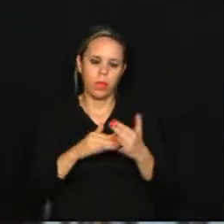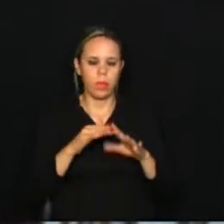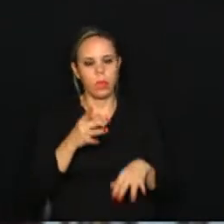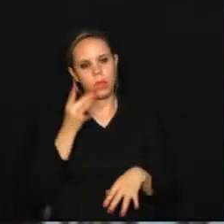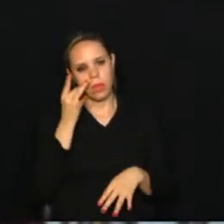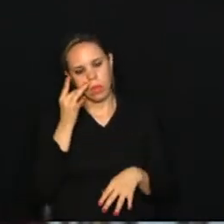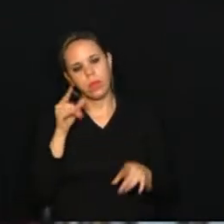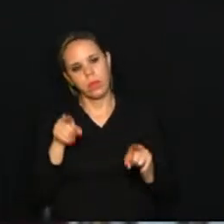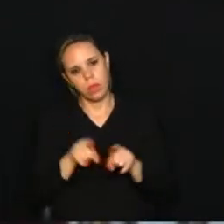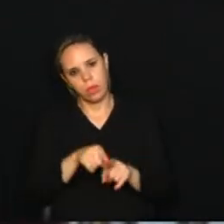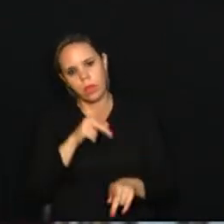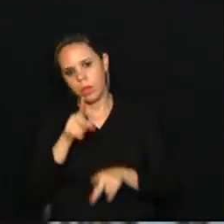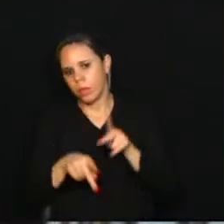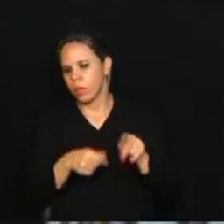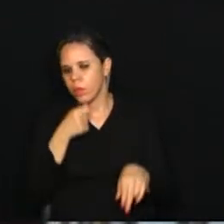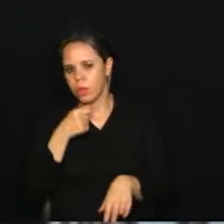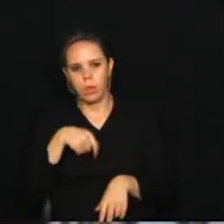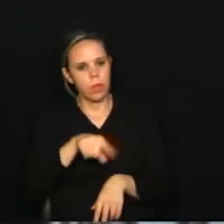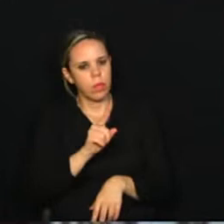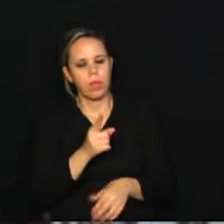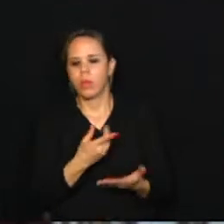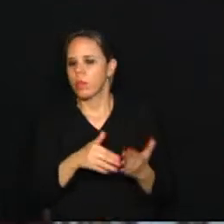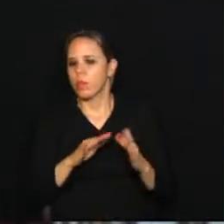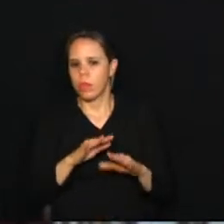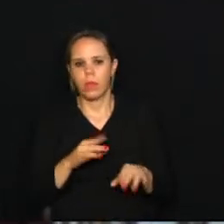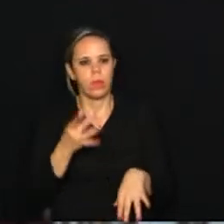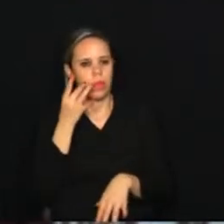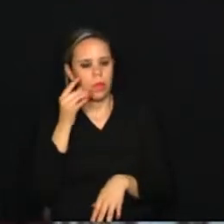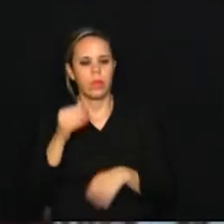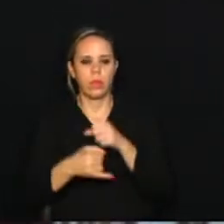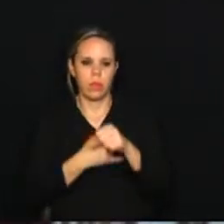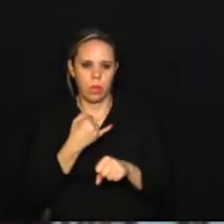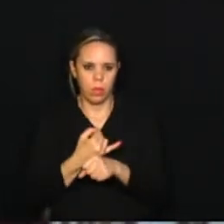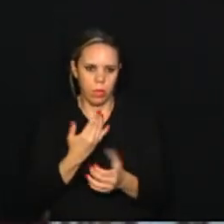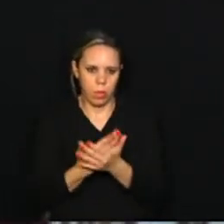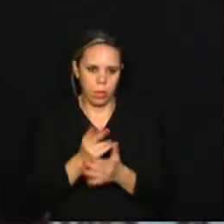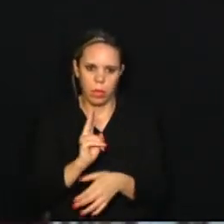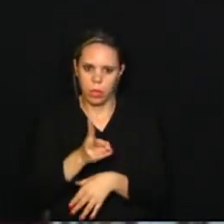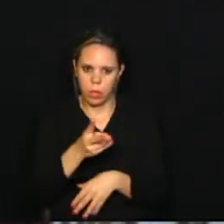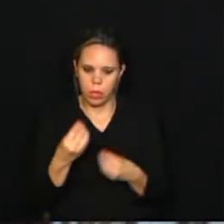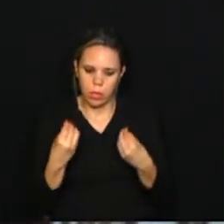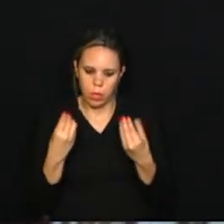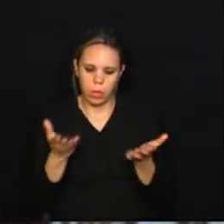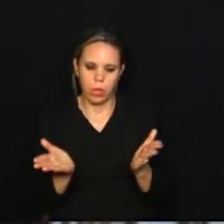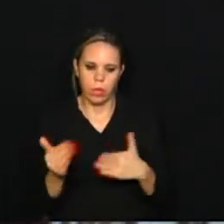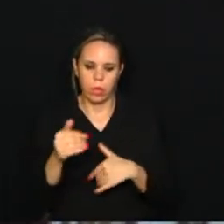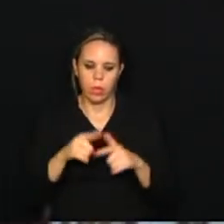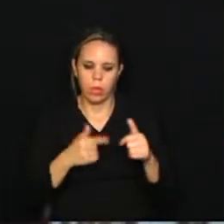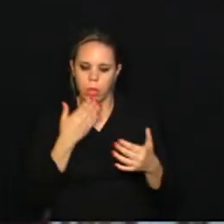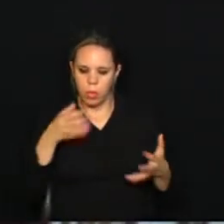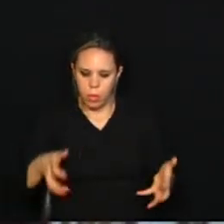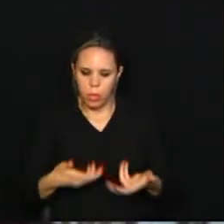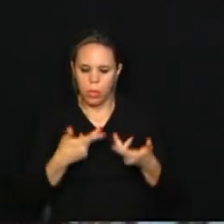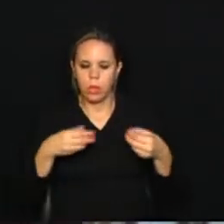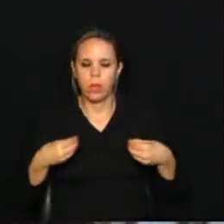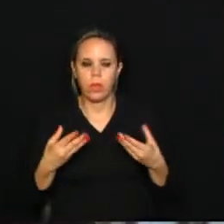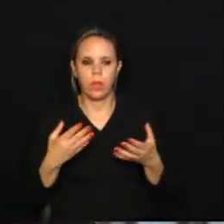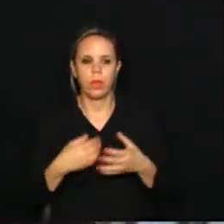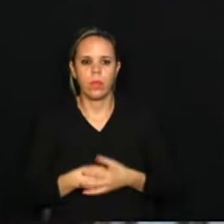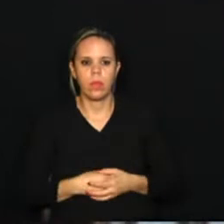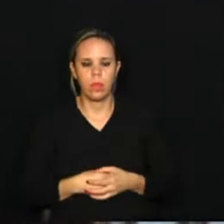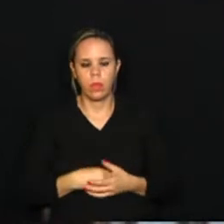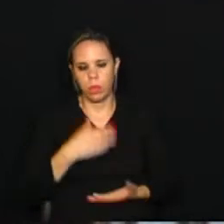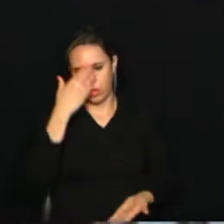presencialmente, mas mantivemos as cestas básicas e os kits de hortifruti.